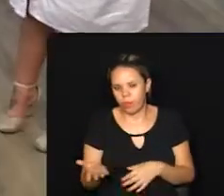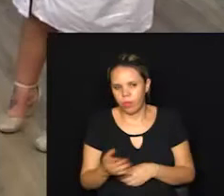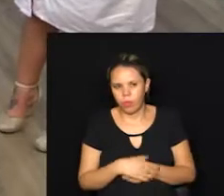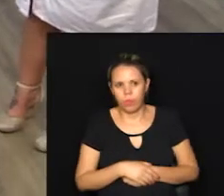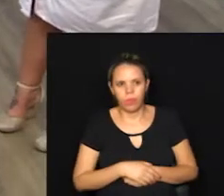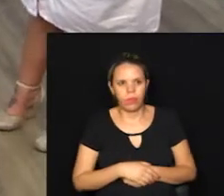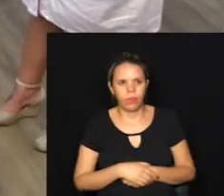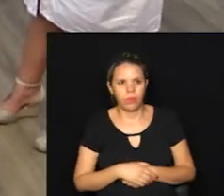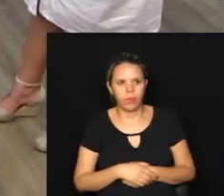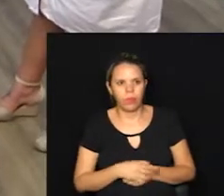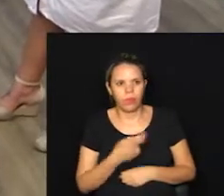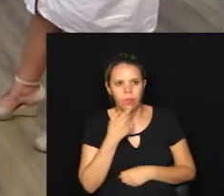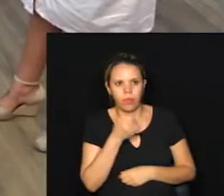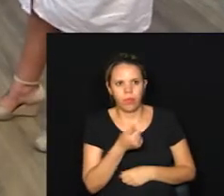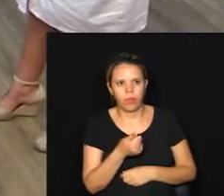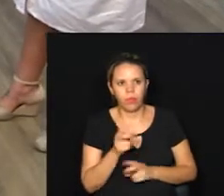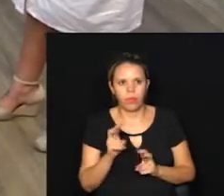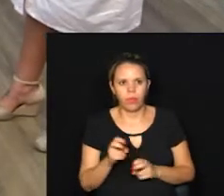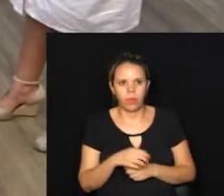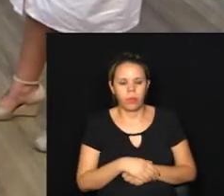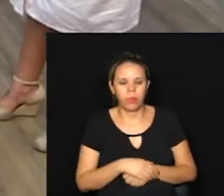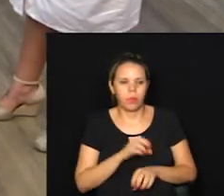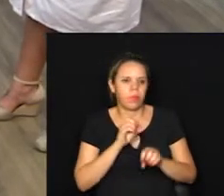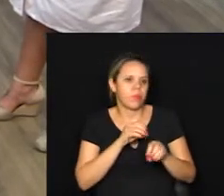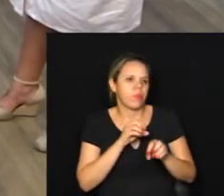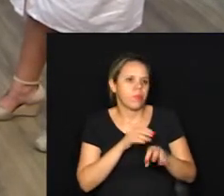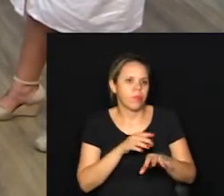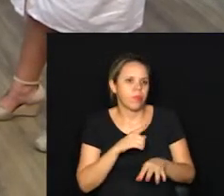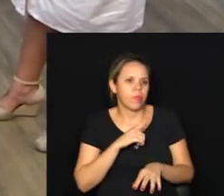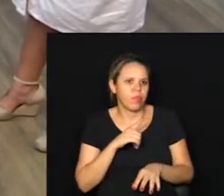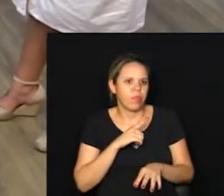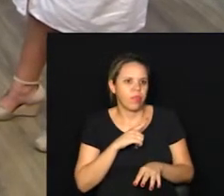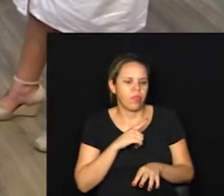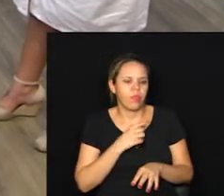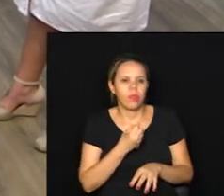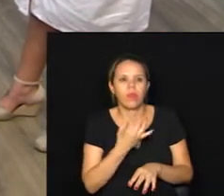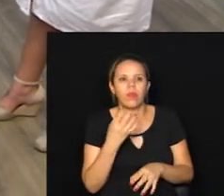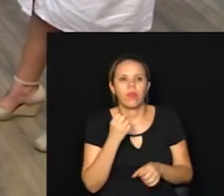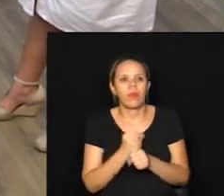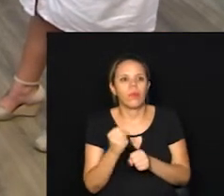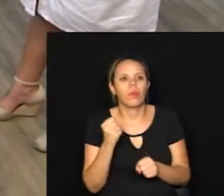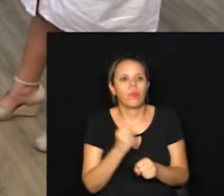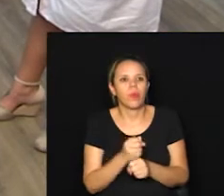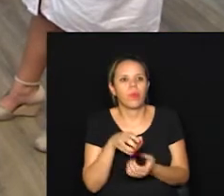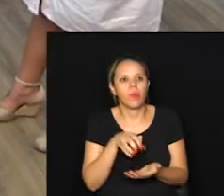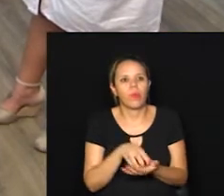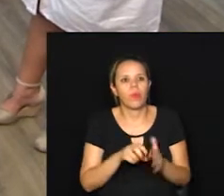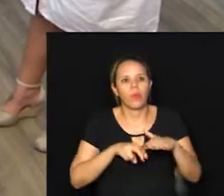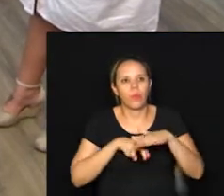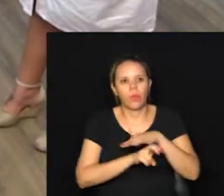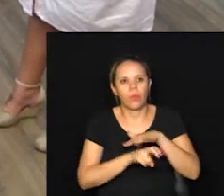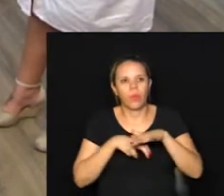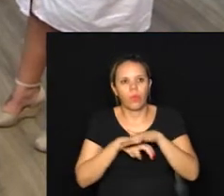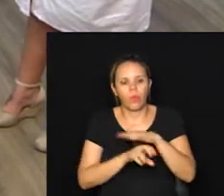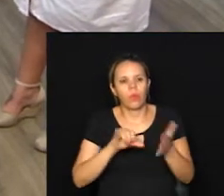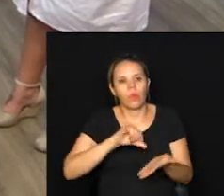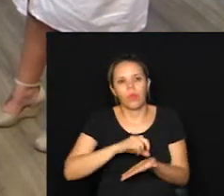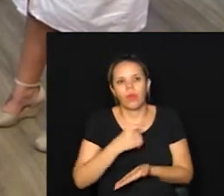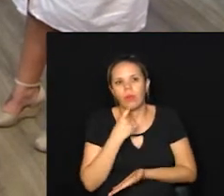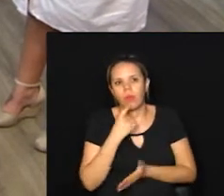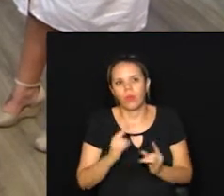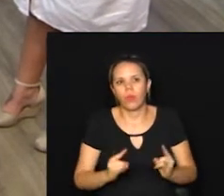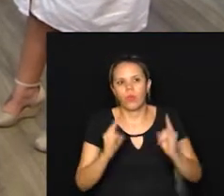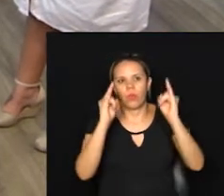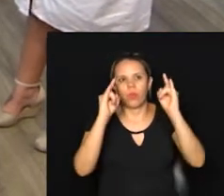Gabriel. Falando um pouquinho agora sobre educação, tem a previsão de construção de uma creche no centro de Campinas em um